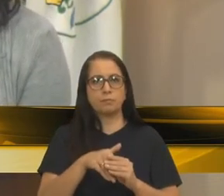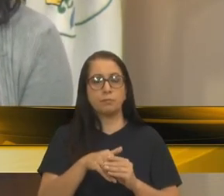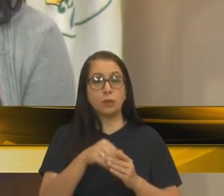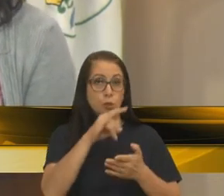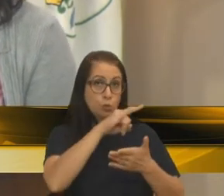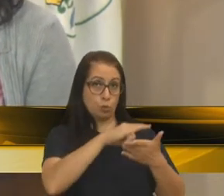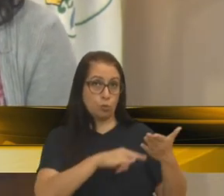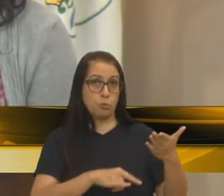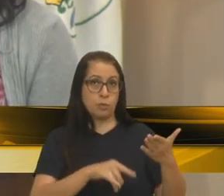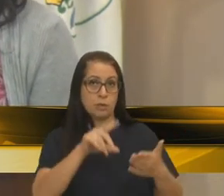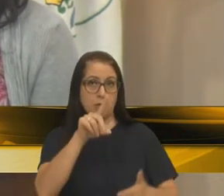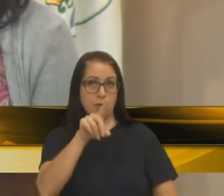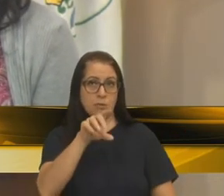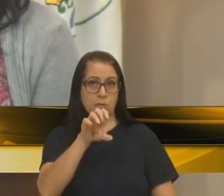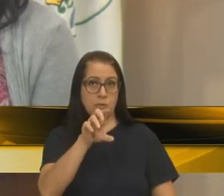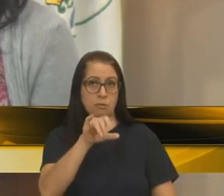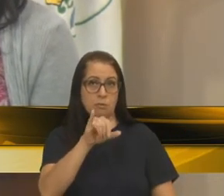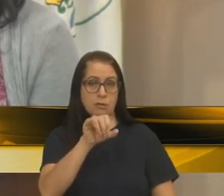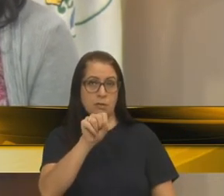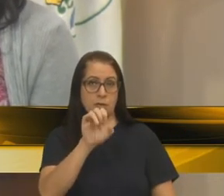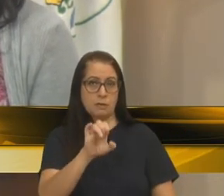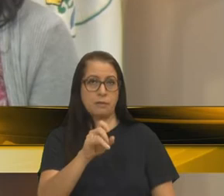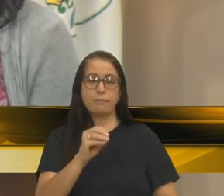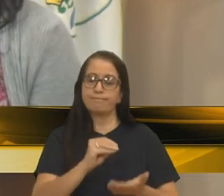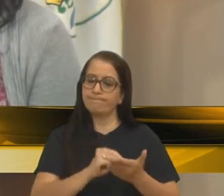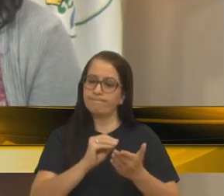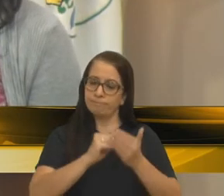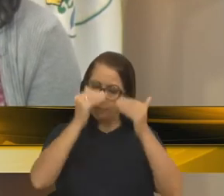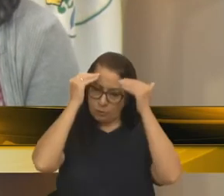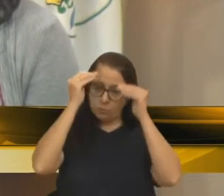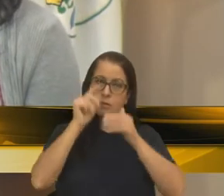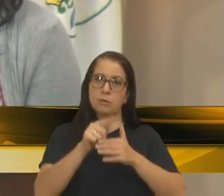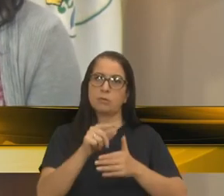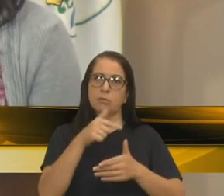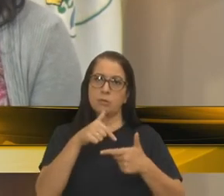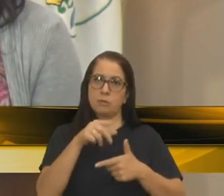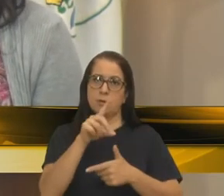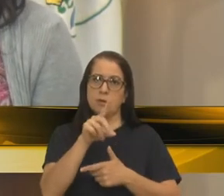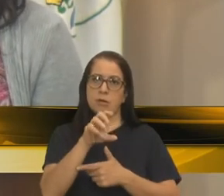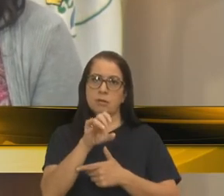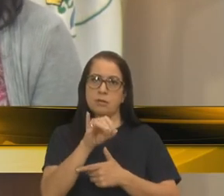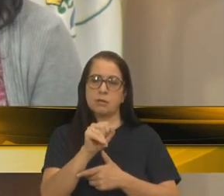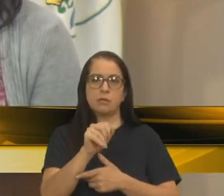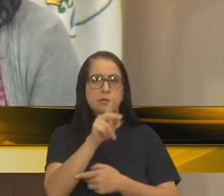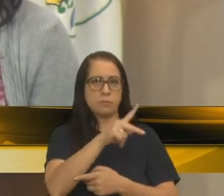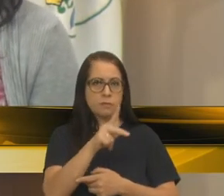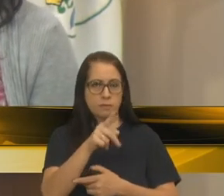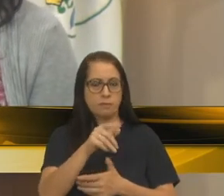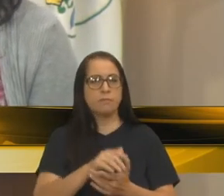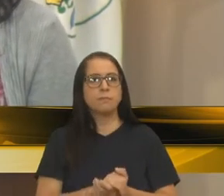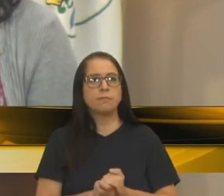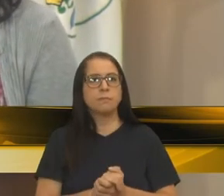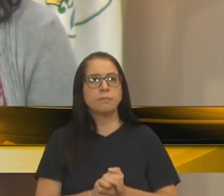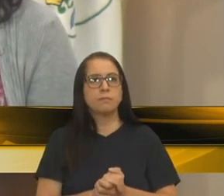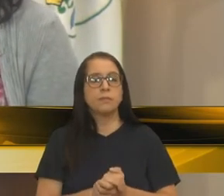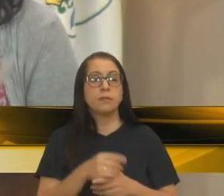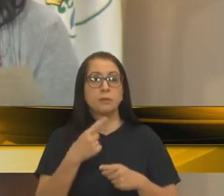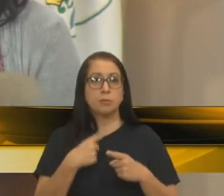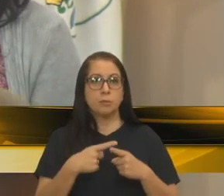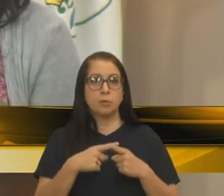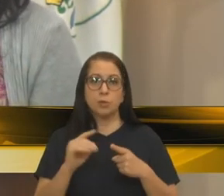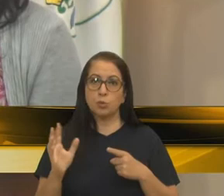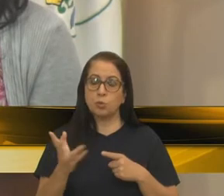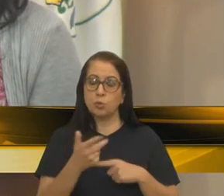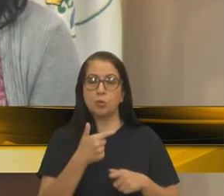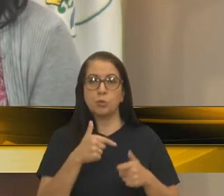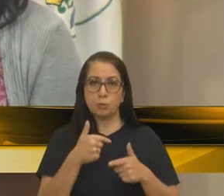documento da Deise, e aí eu quero dizer que foi um desrespeito com o trabalho da Deise, com a professora Deise, já lhe concedo. Porque todo o